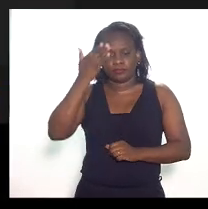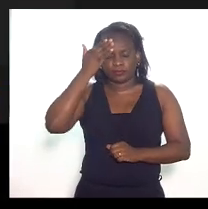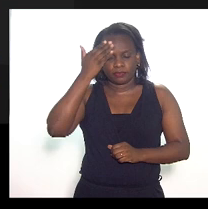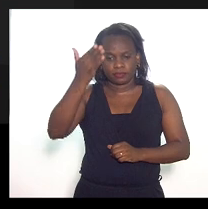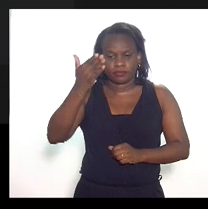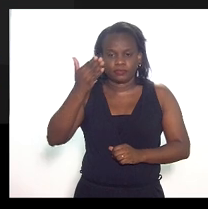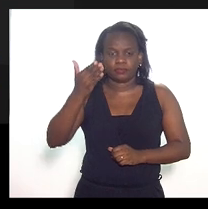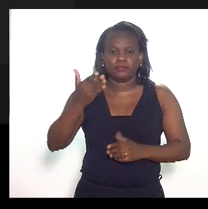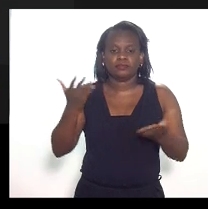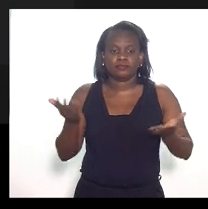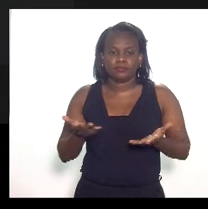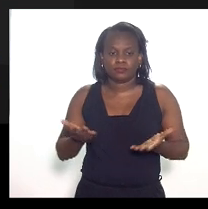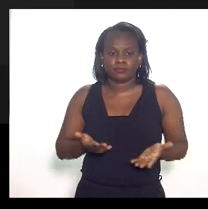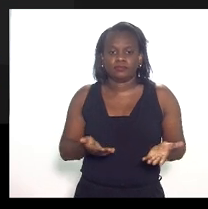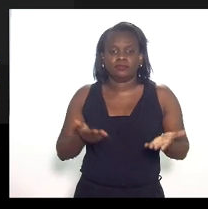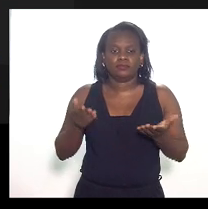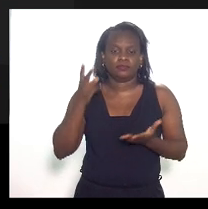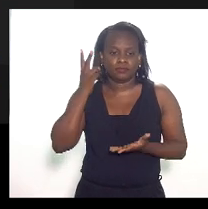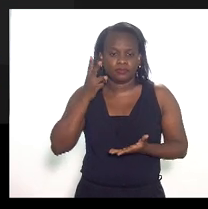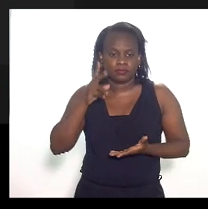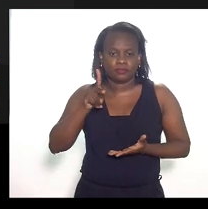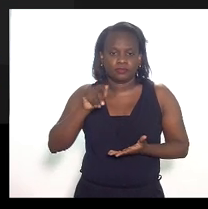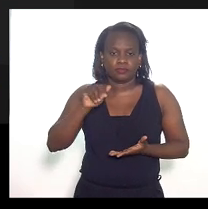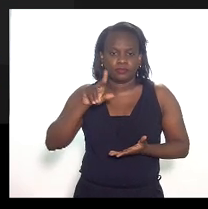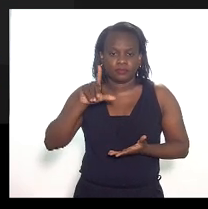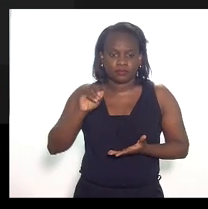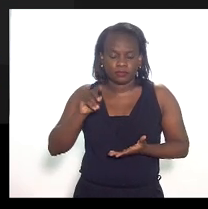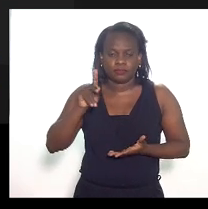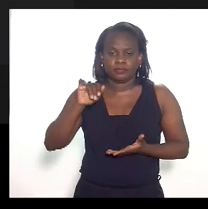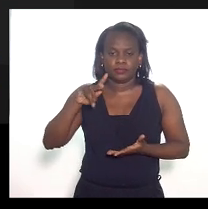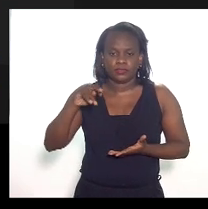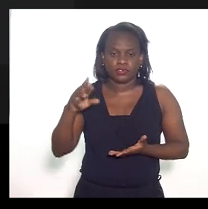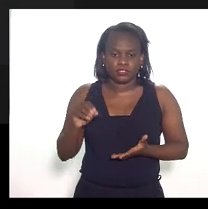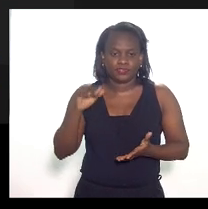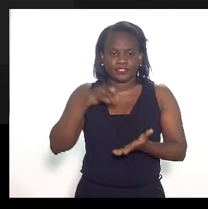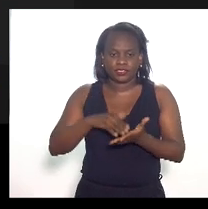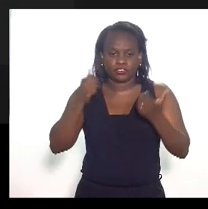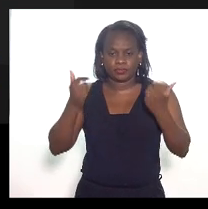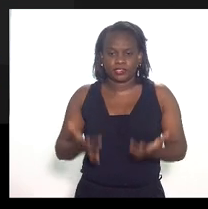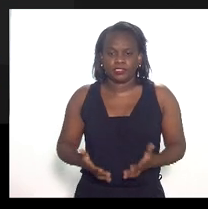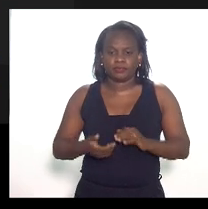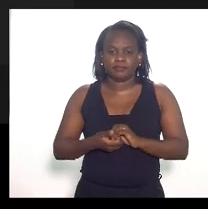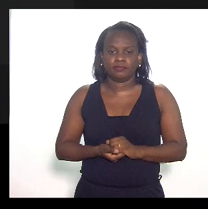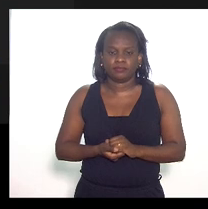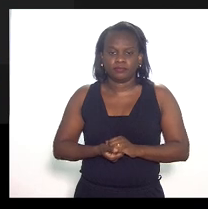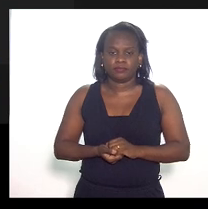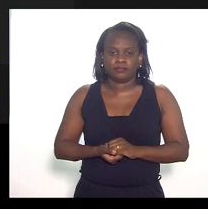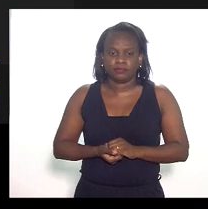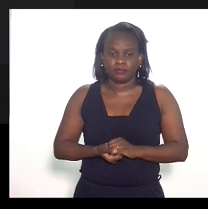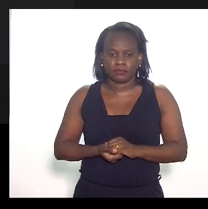Obrigada. Eu passo a palavra ao vereador Paulo Pinheiro para suas considerações finais.